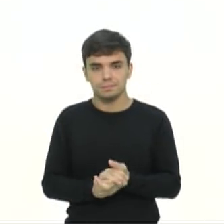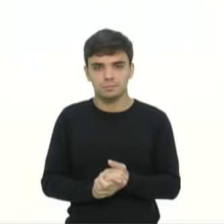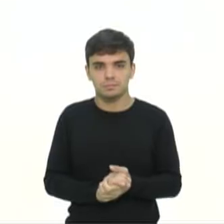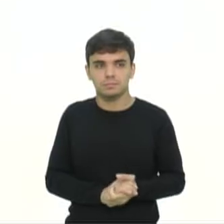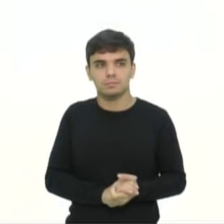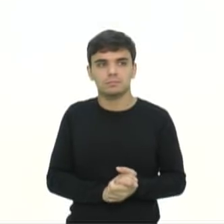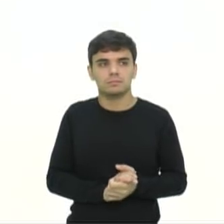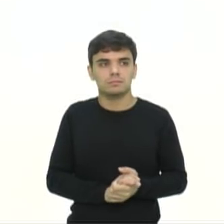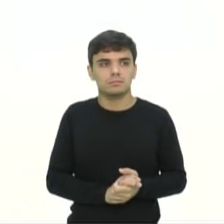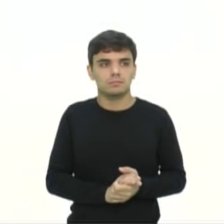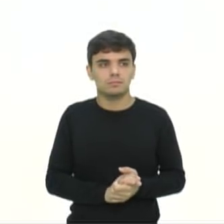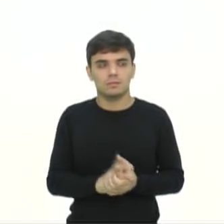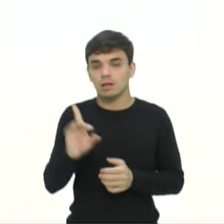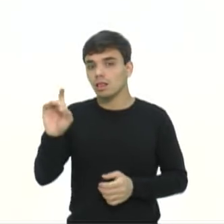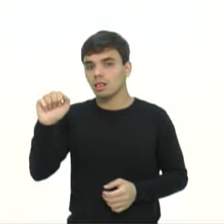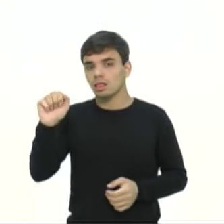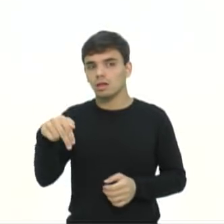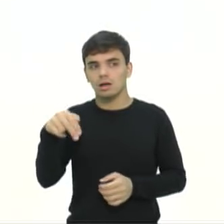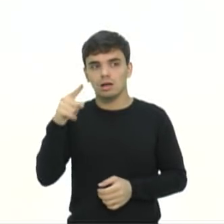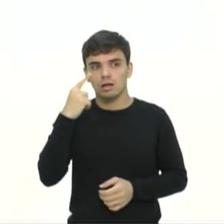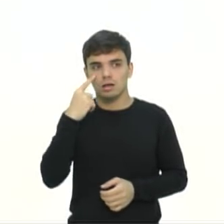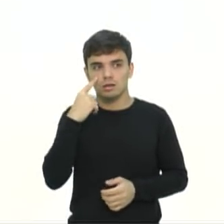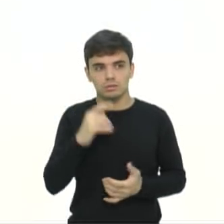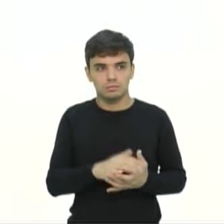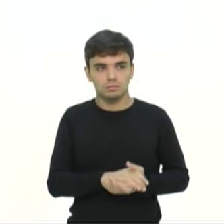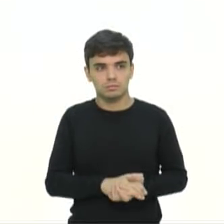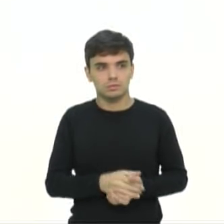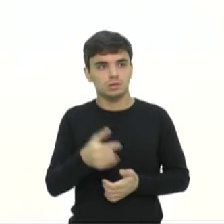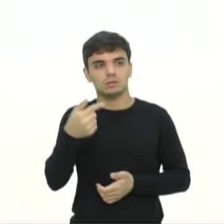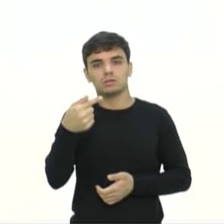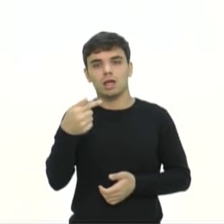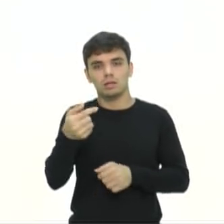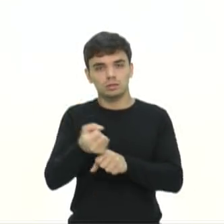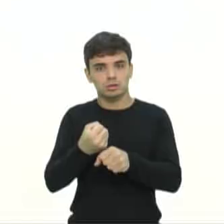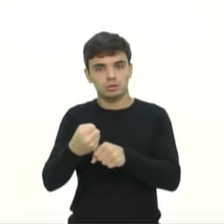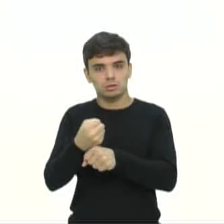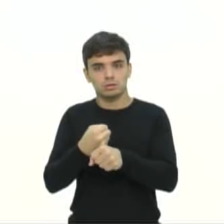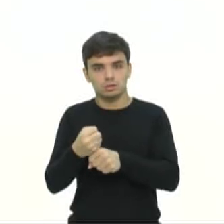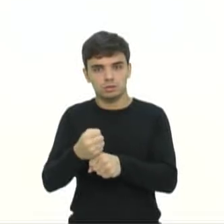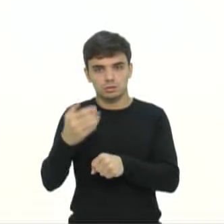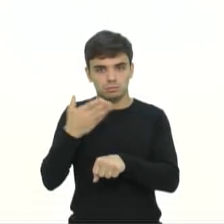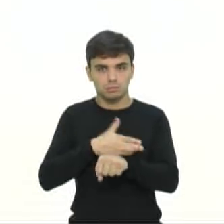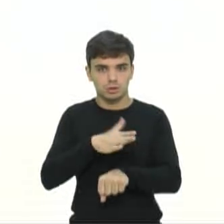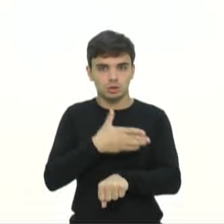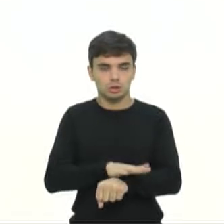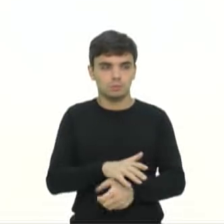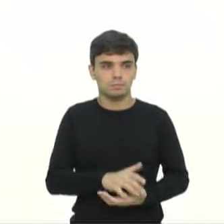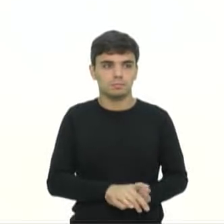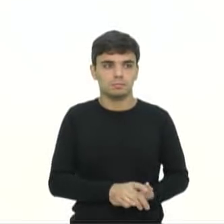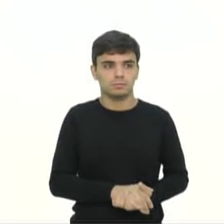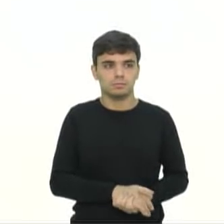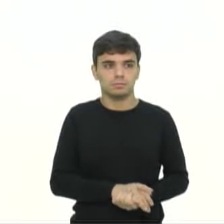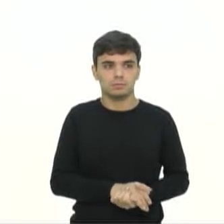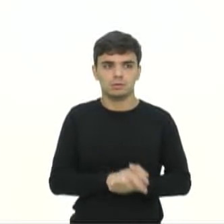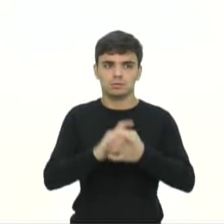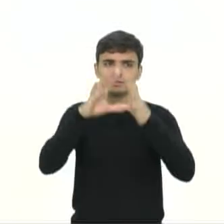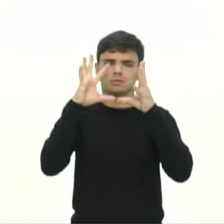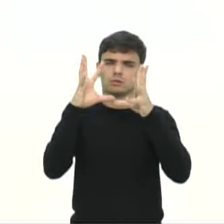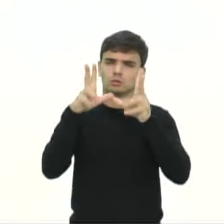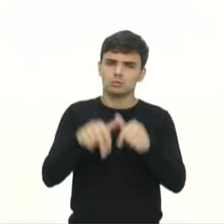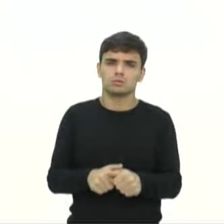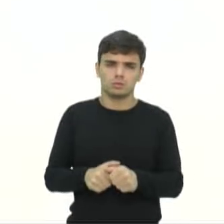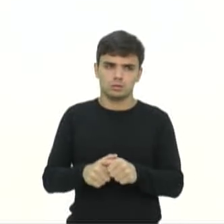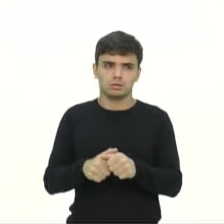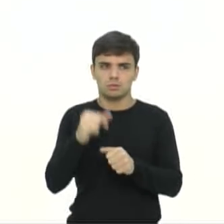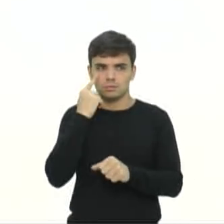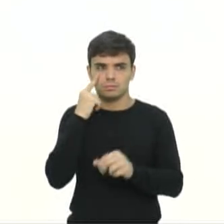em dans. Então para chegar no quinto Dan, que é o Godan, leva 7 anos o praticante. Então temos aqui todas as faixas dos